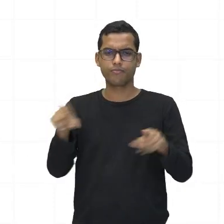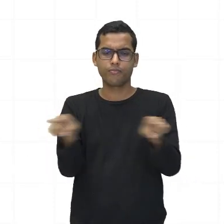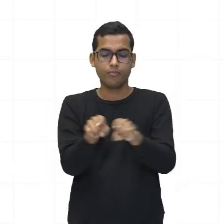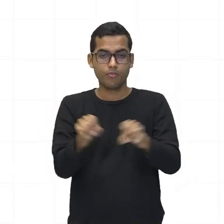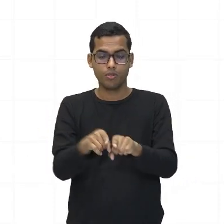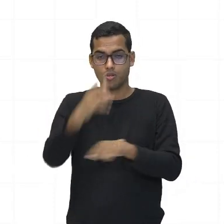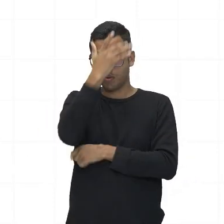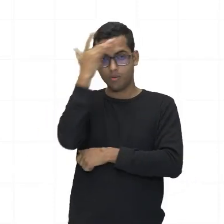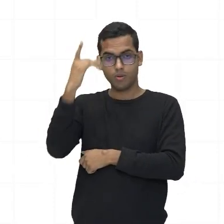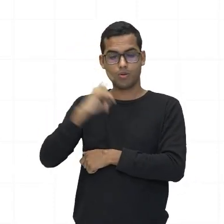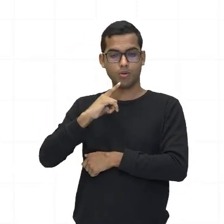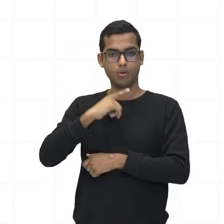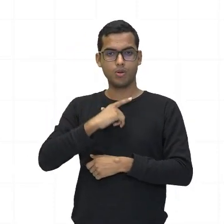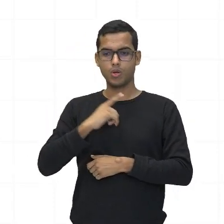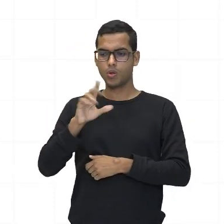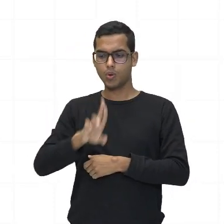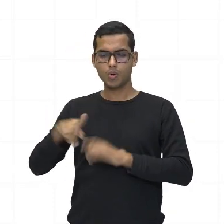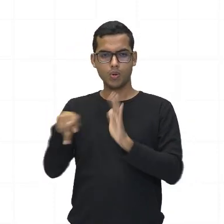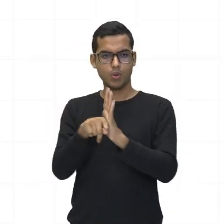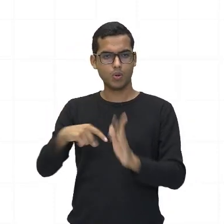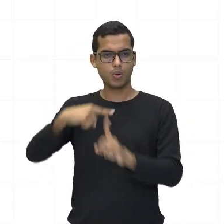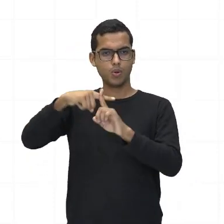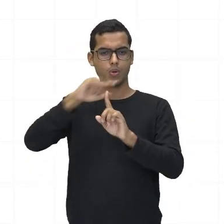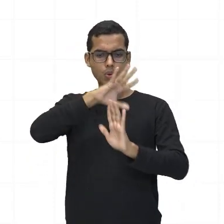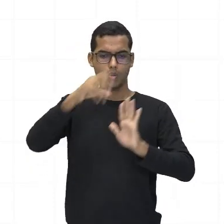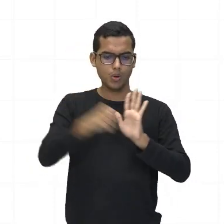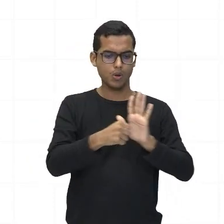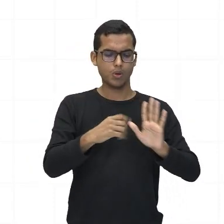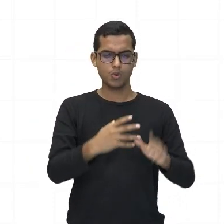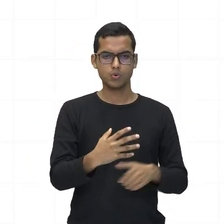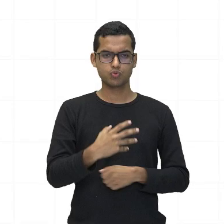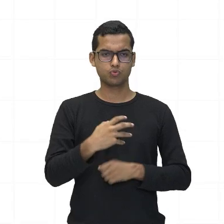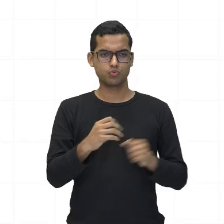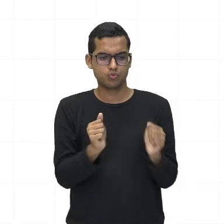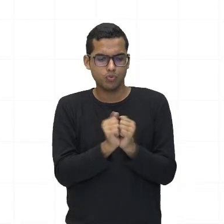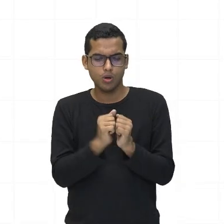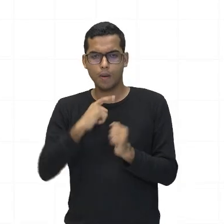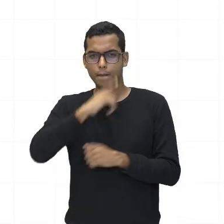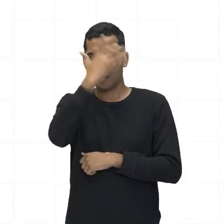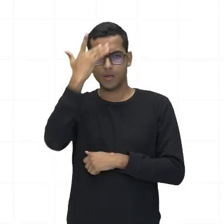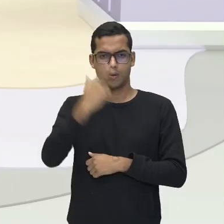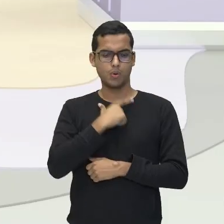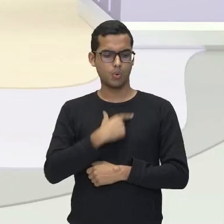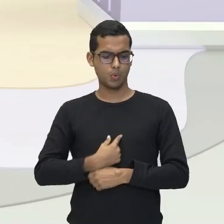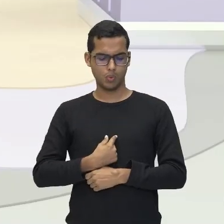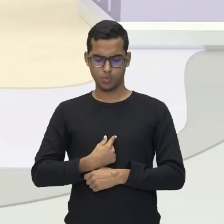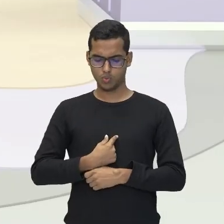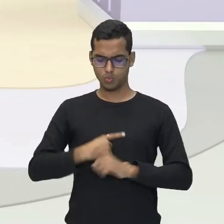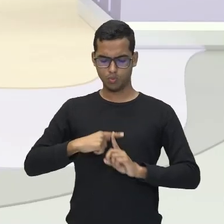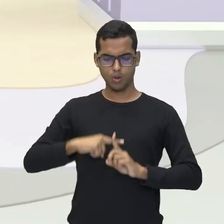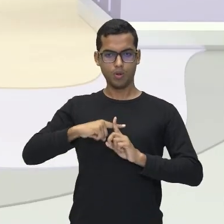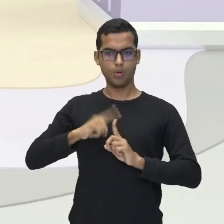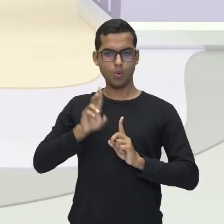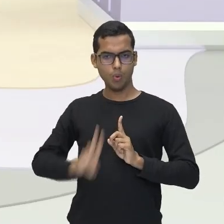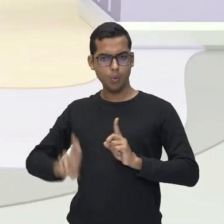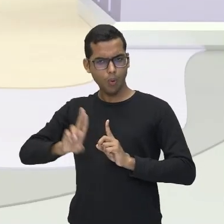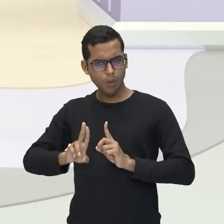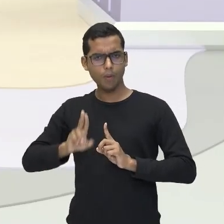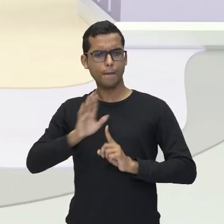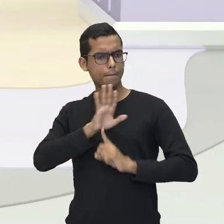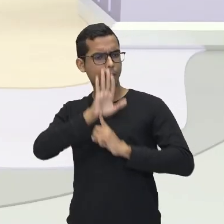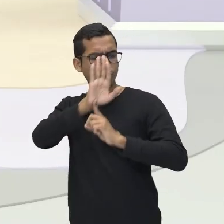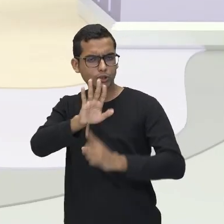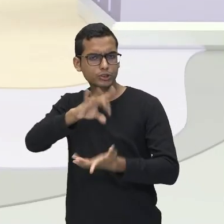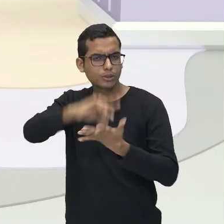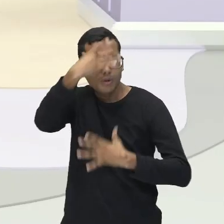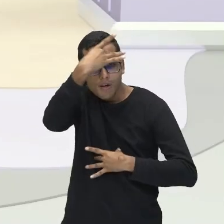aquele símbolo com ela, simboliza a adesão daquela pessoa àquela religião. Tudo para simbolizar a